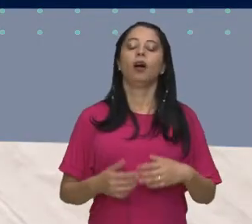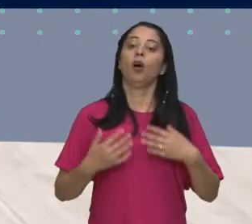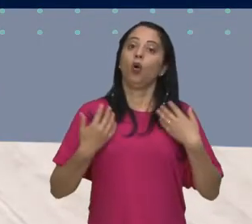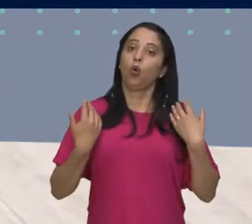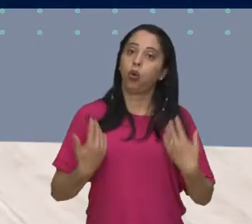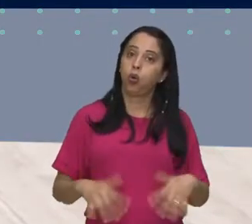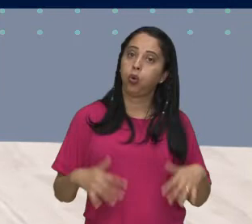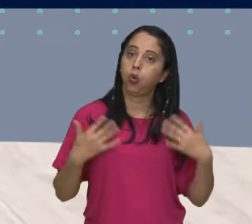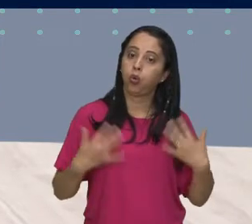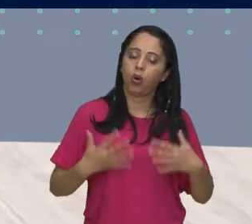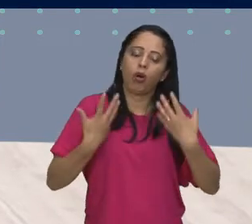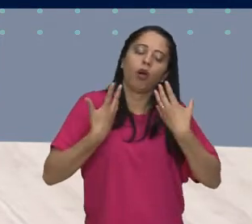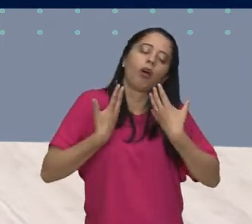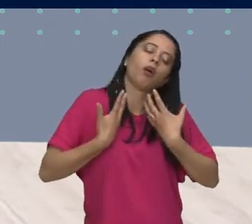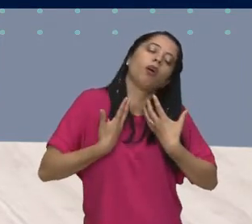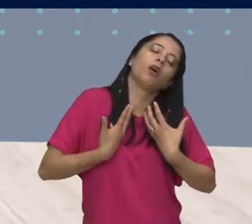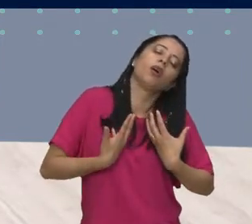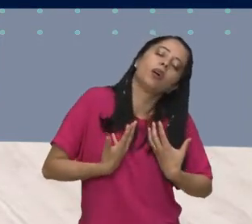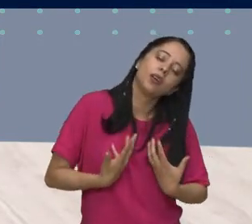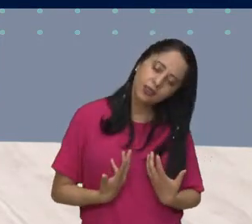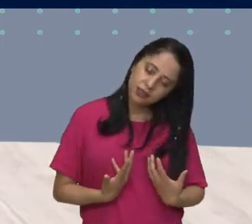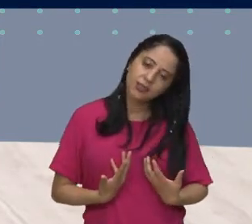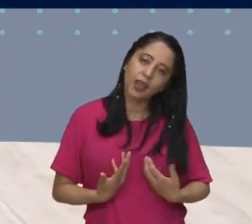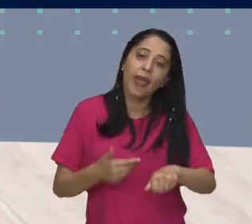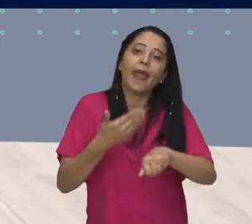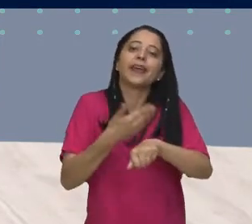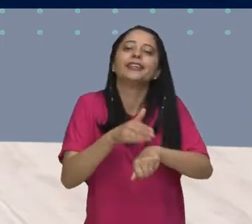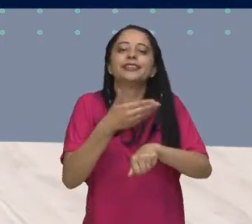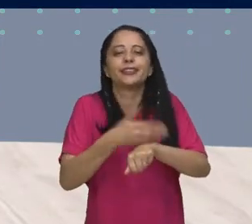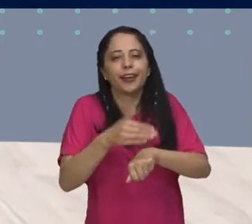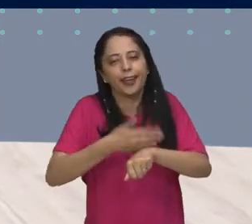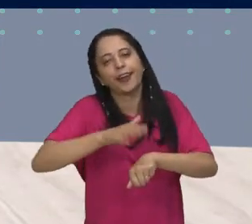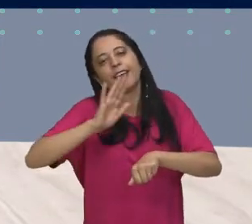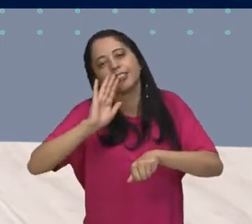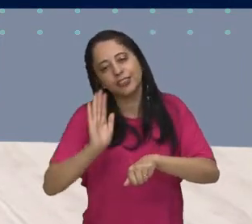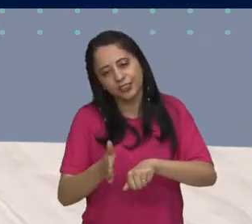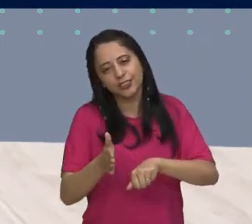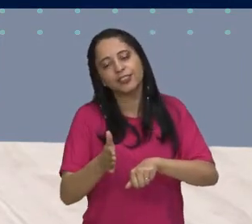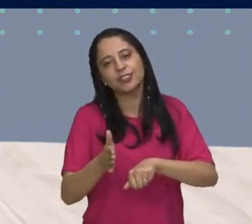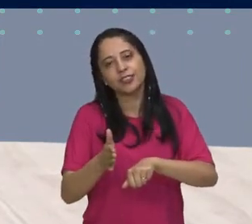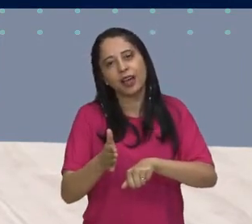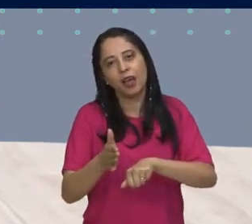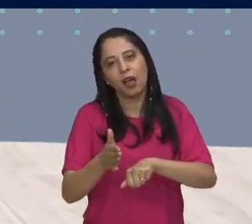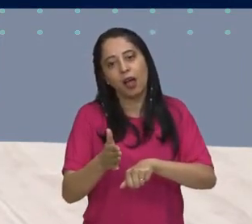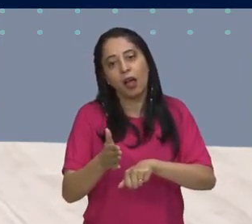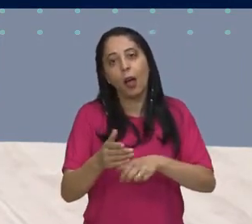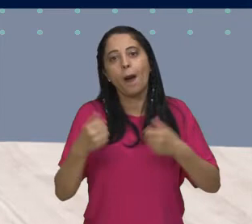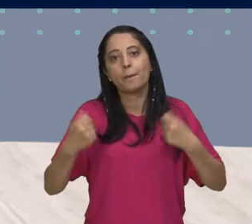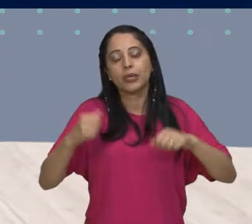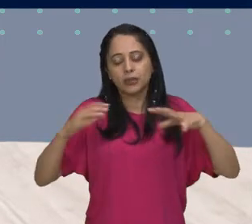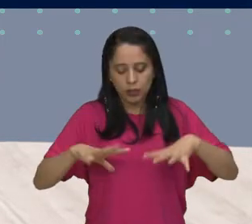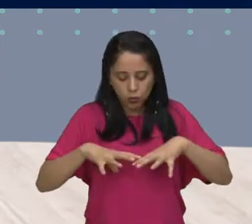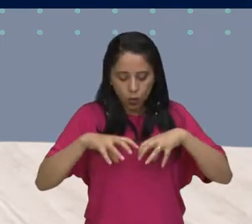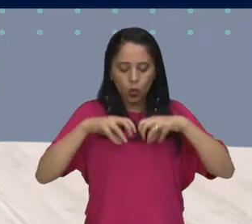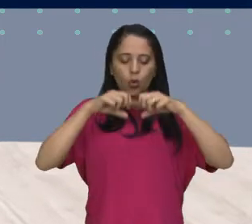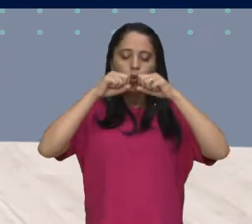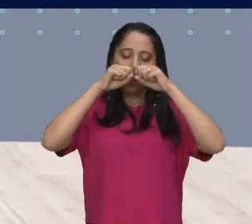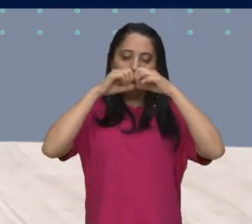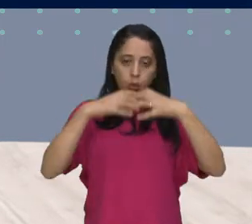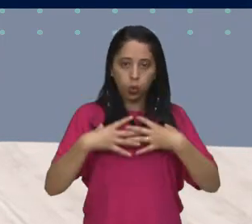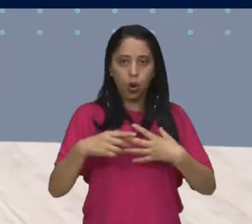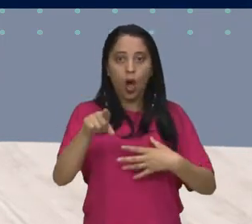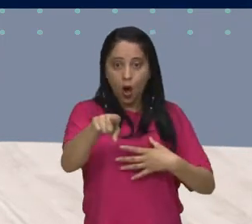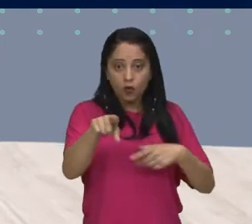Oh, cansei muito de treinar. Ai, vou recuperar o meu fôlego. Recupera o